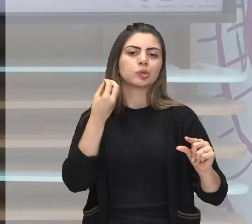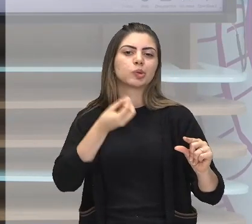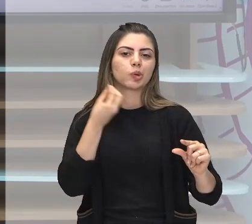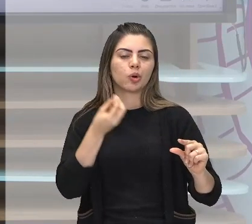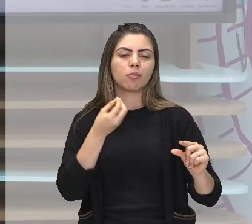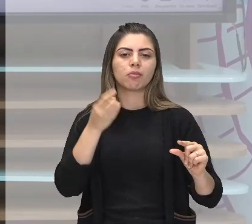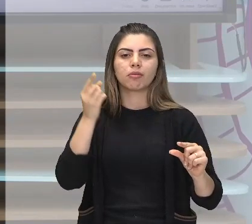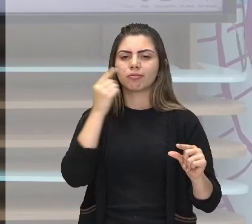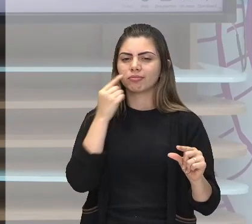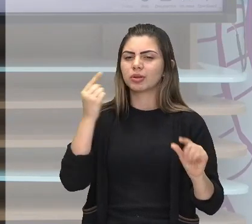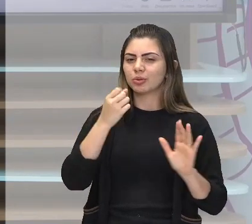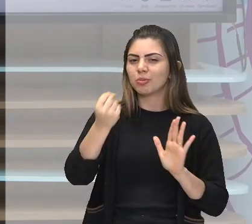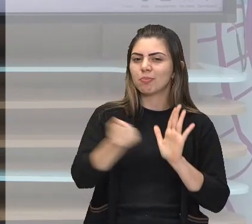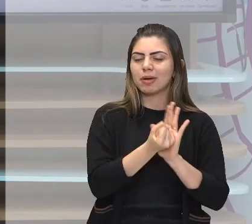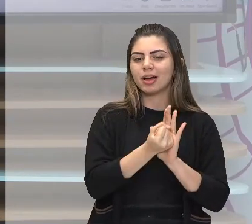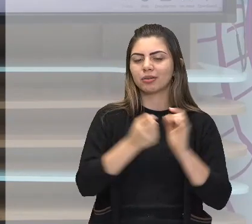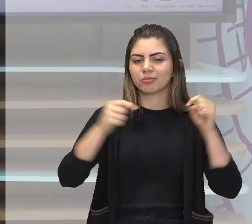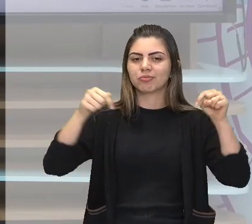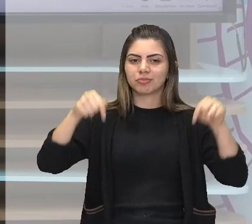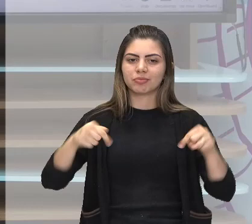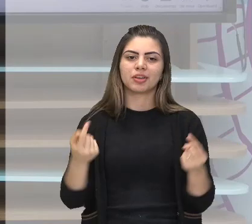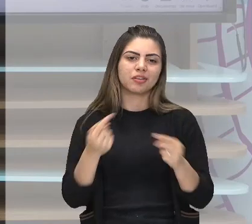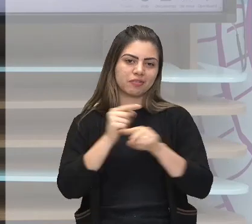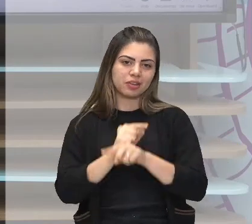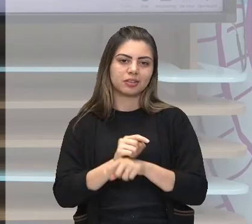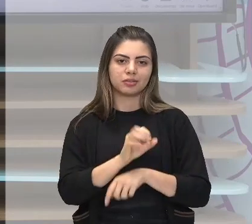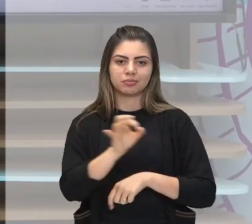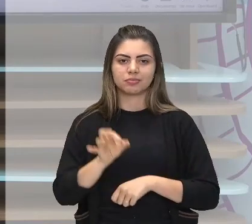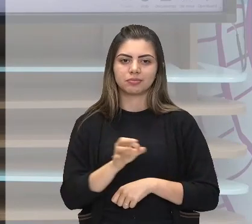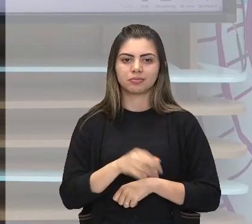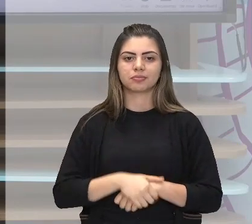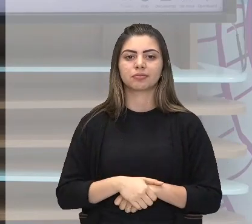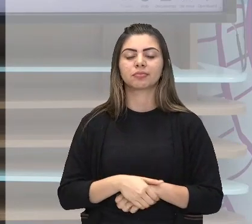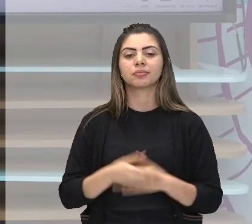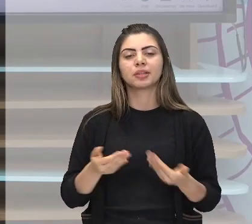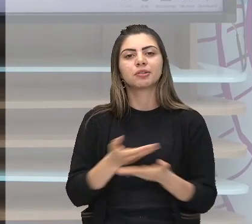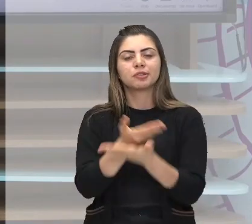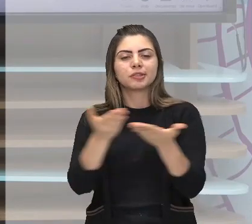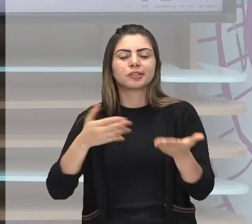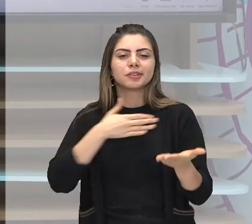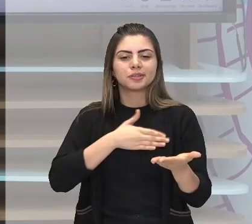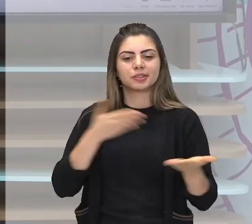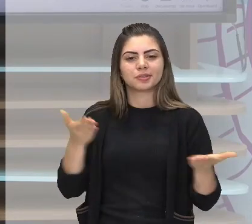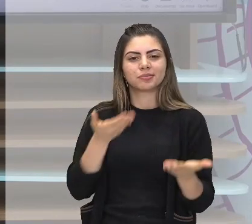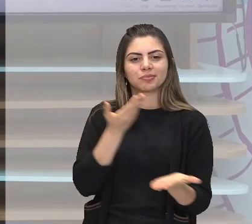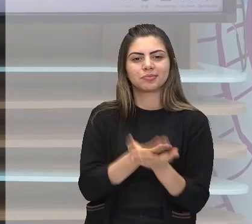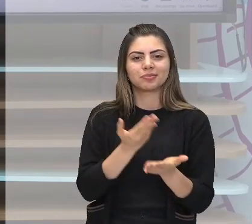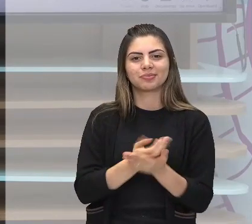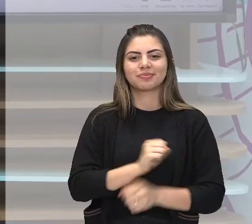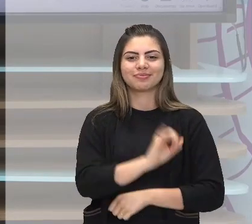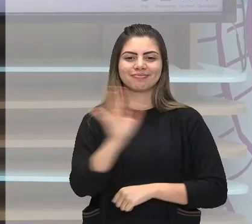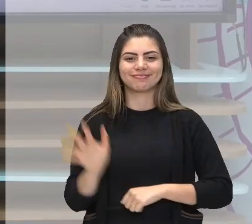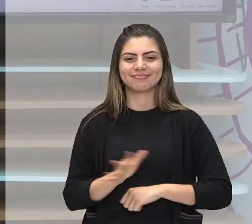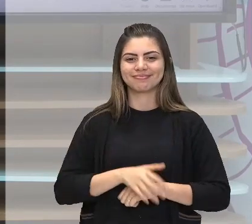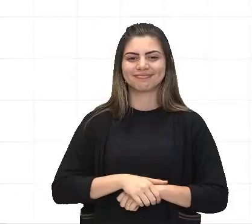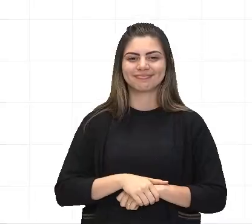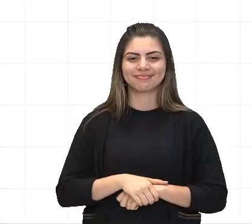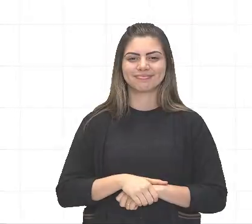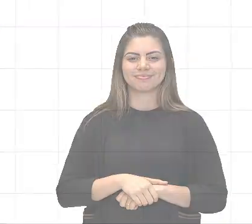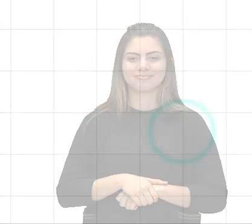E aí, na hora de fazer a conta, você inverte a razão. Beleza? Espero que vocês tenham gostado. Eu vou ficando por aqui.